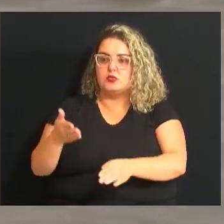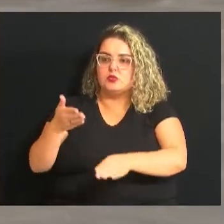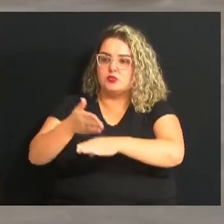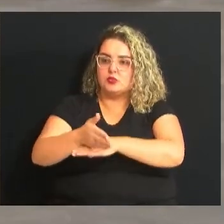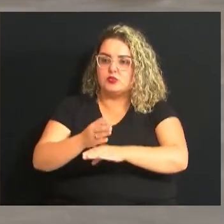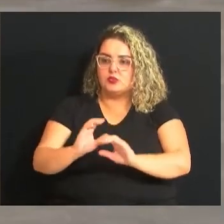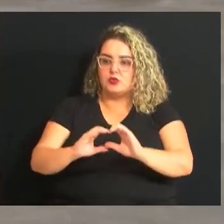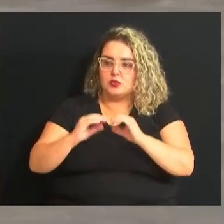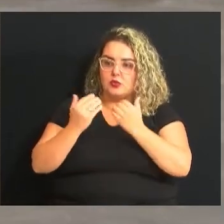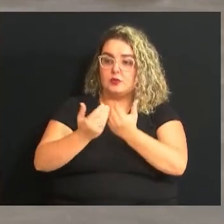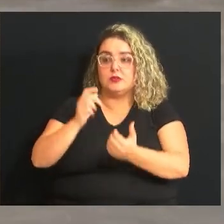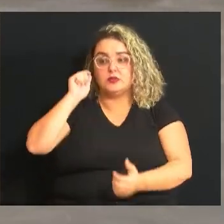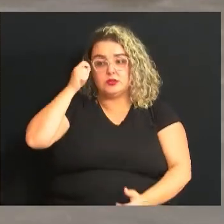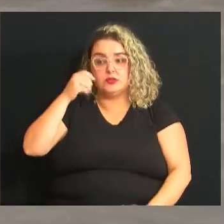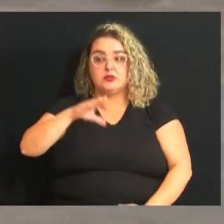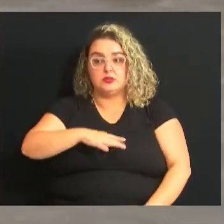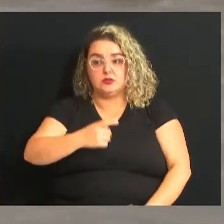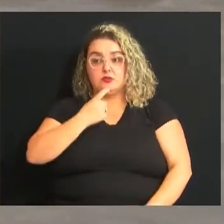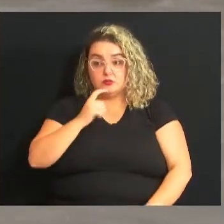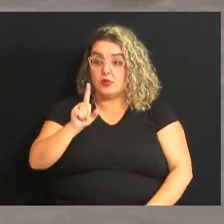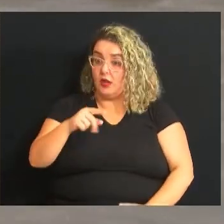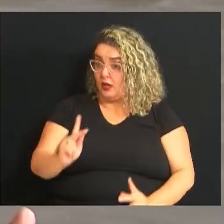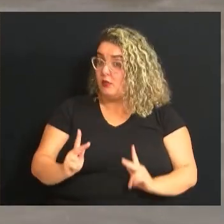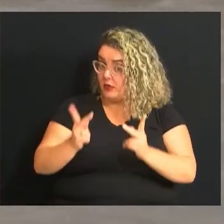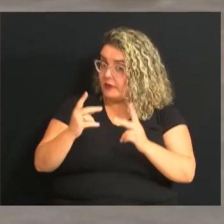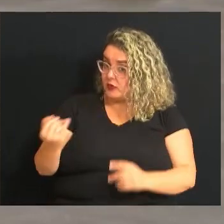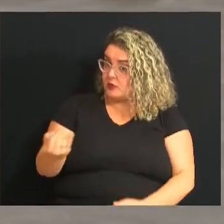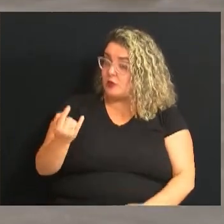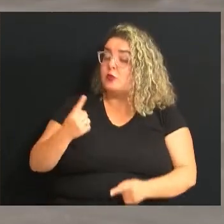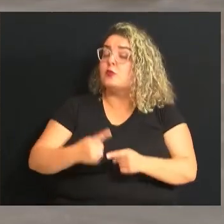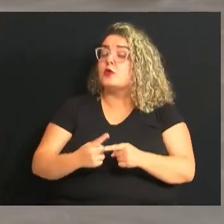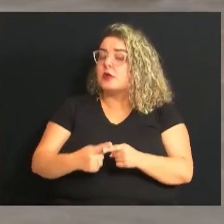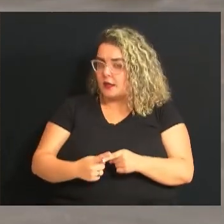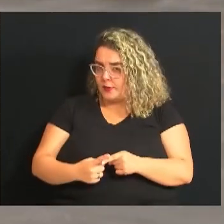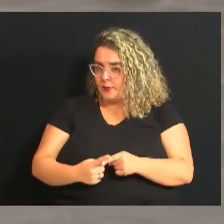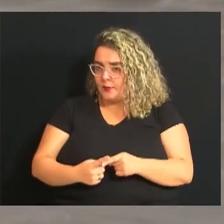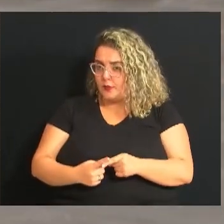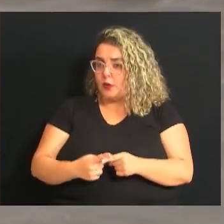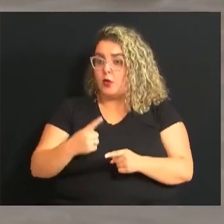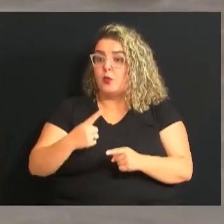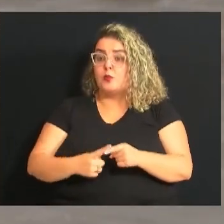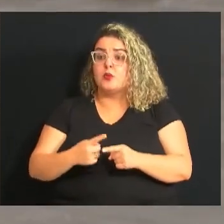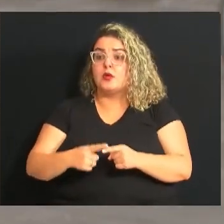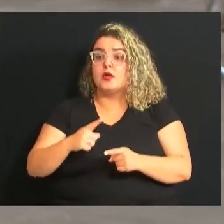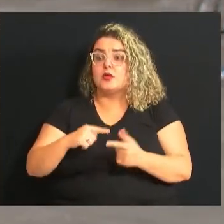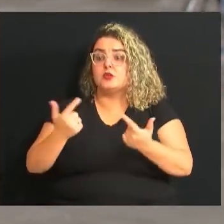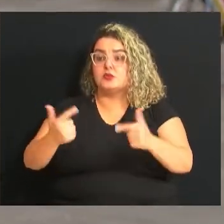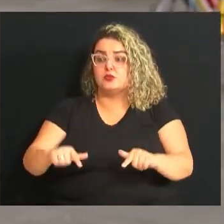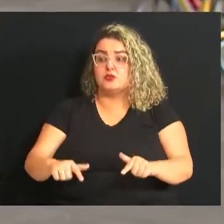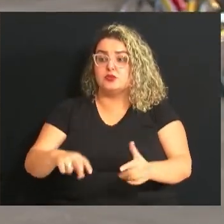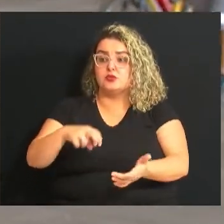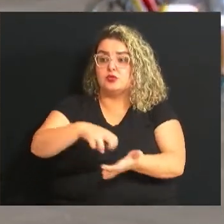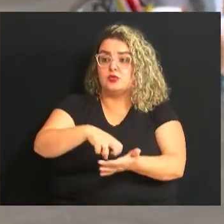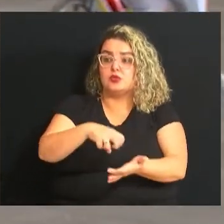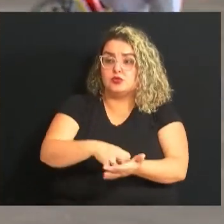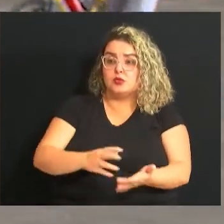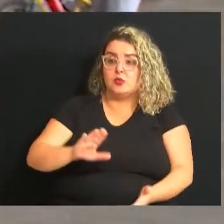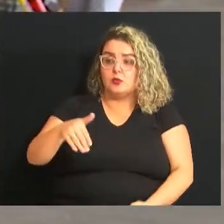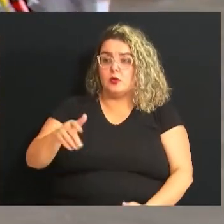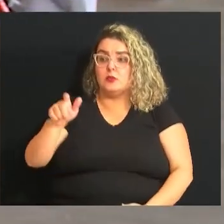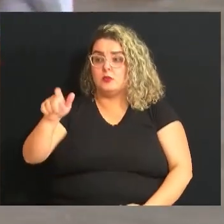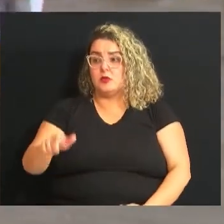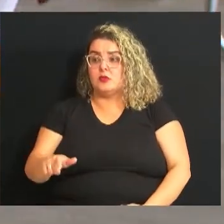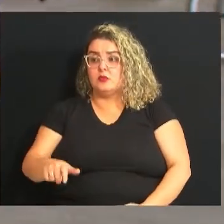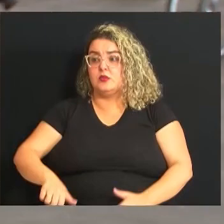Conselho de Participação da Comunidade Negra de Campinas. Essa é uma vitória importante. Por quê? Nós tínhamos o espaço da punição.